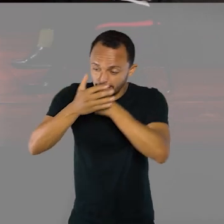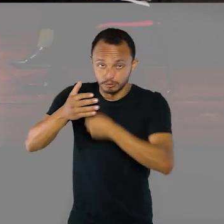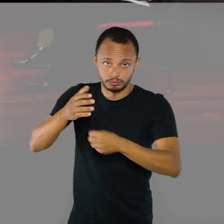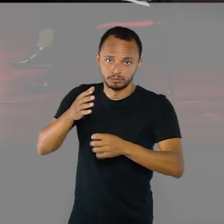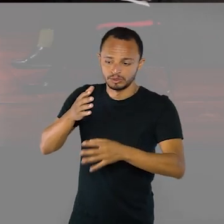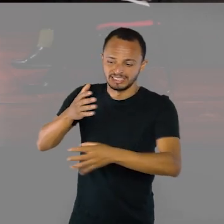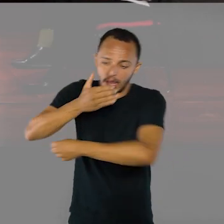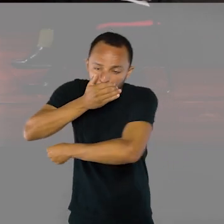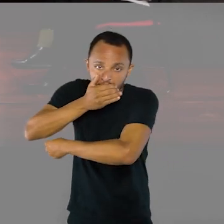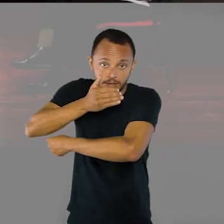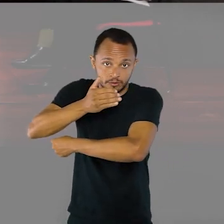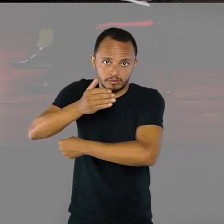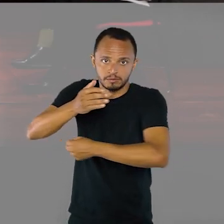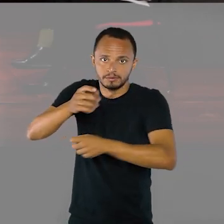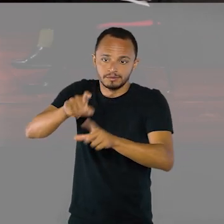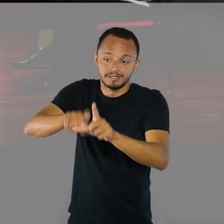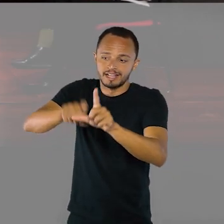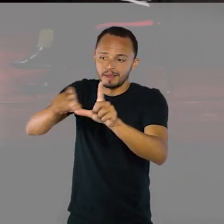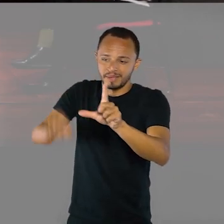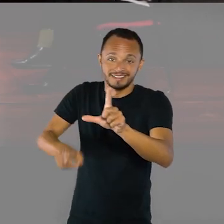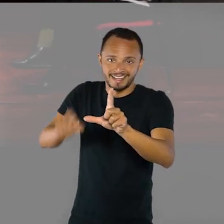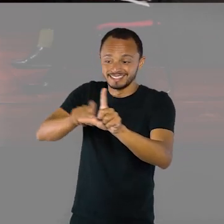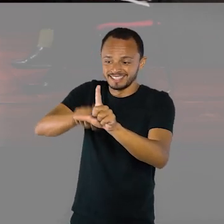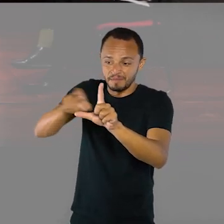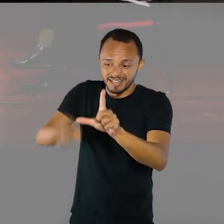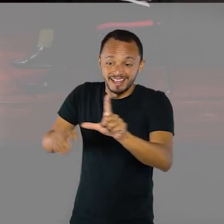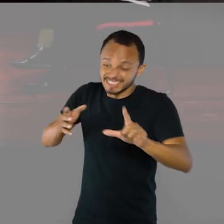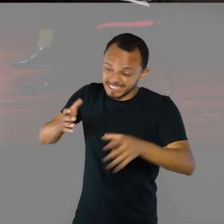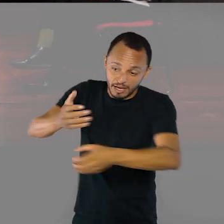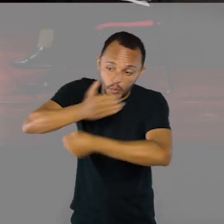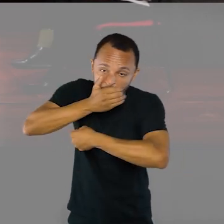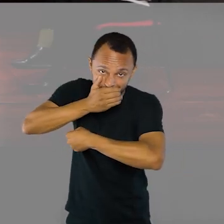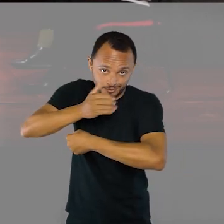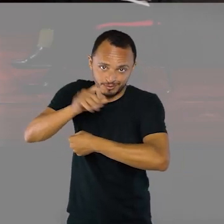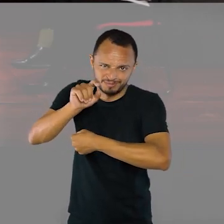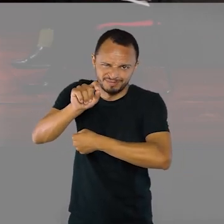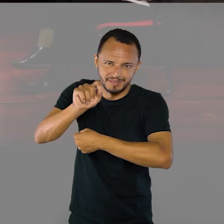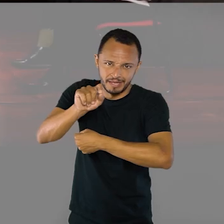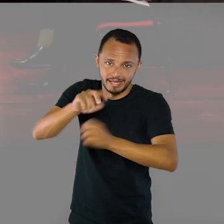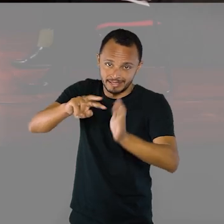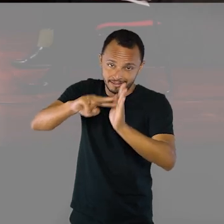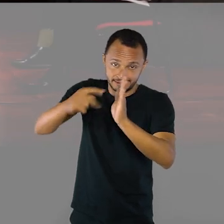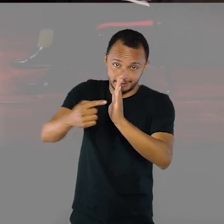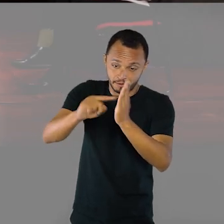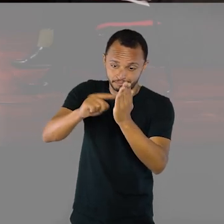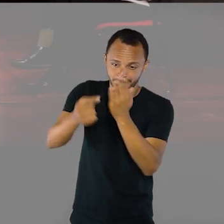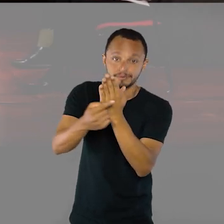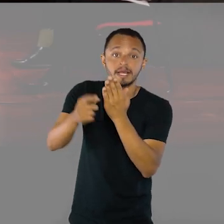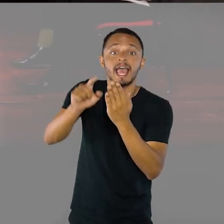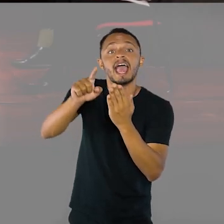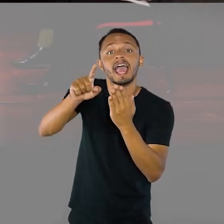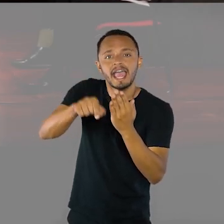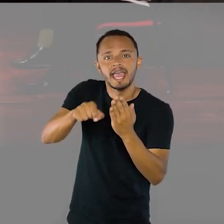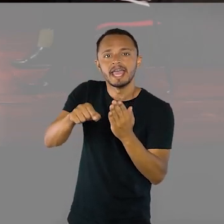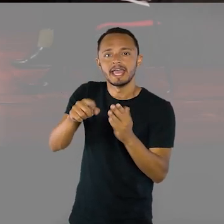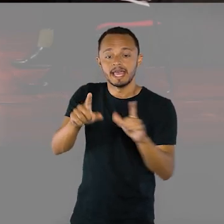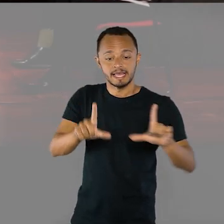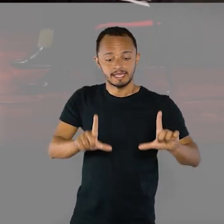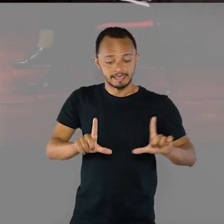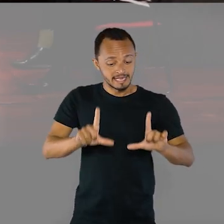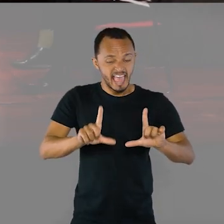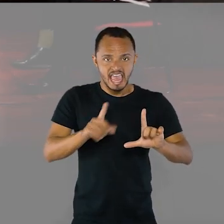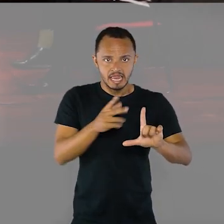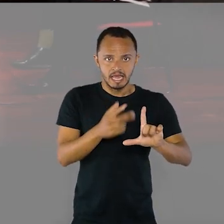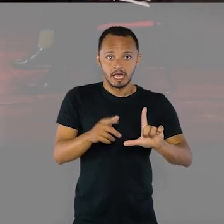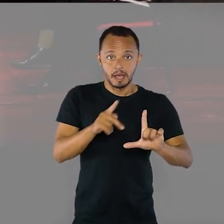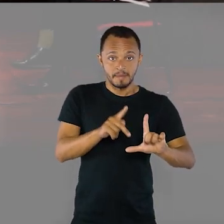da independência, o sequestro que Lili já falou, né, esse sequestro que a tela de Pedro Américo provoca, então, o 7 de setembro